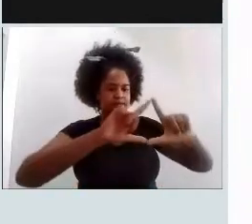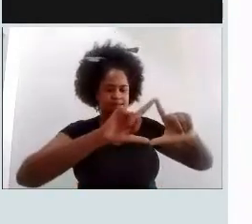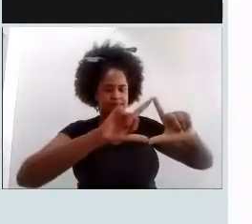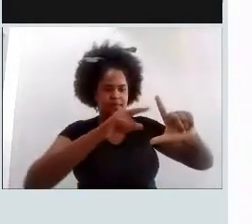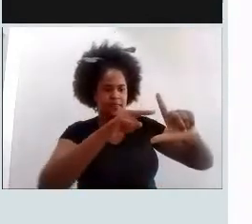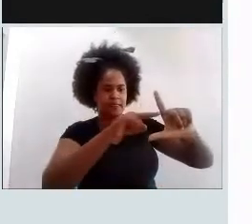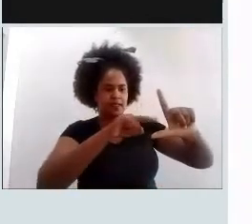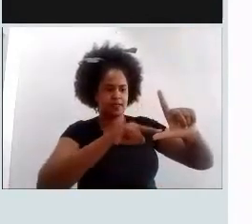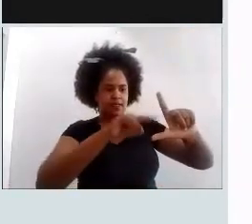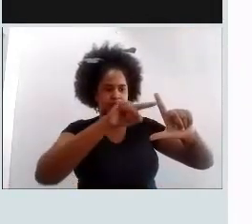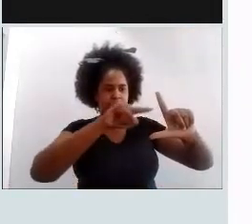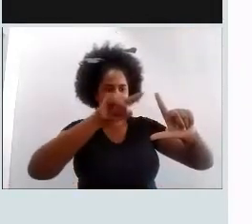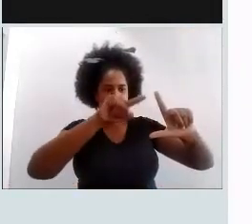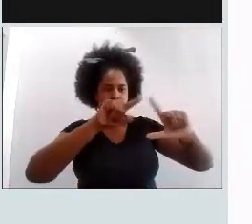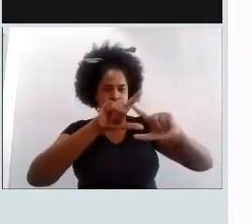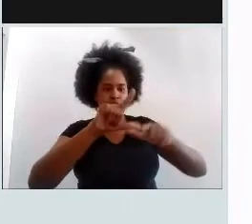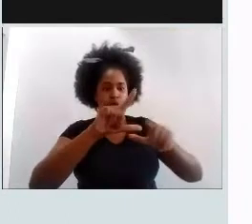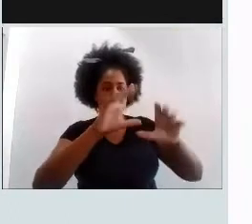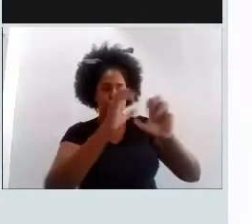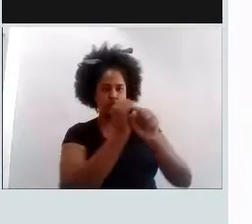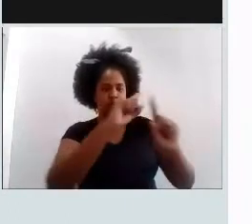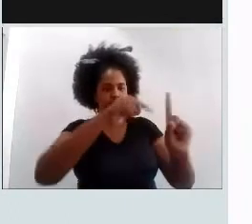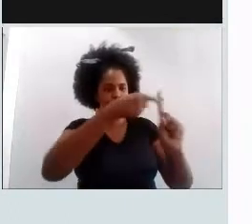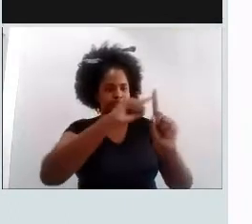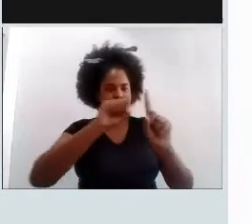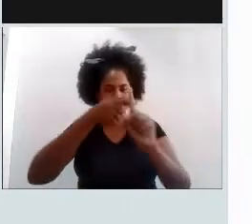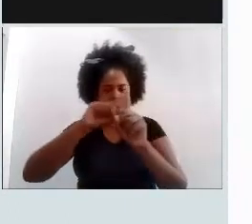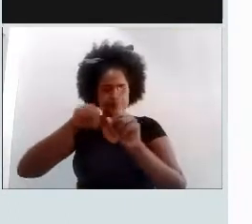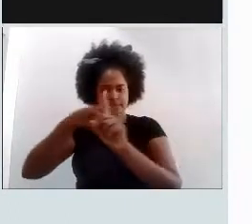triângulo é 180 graus, certo?